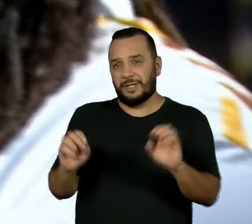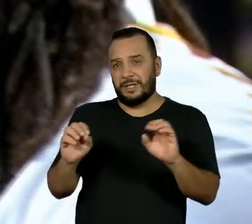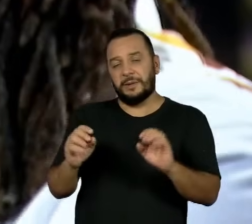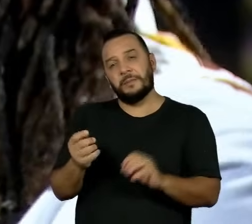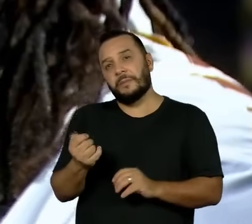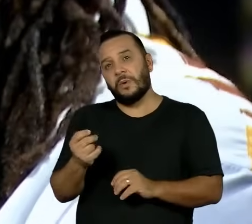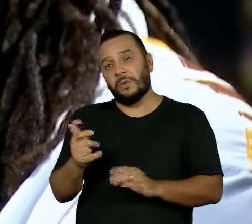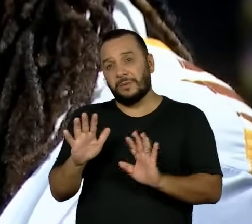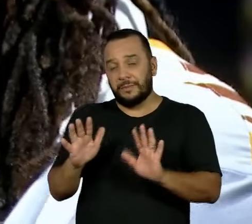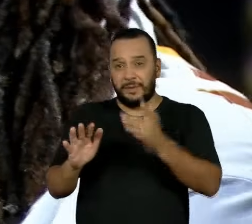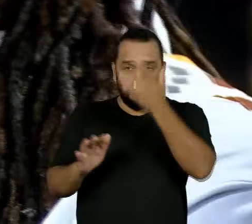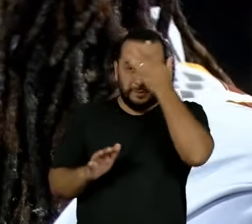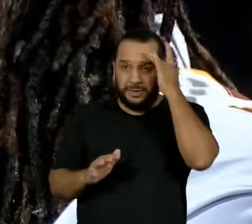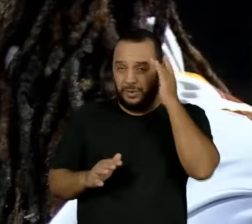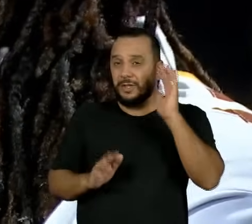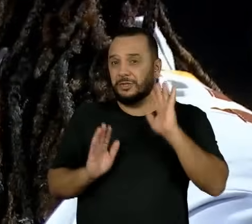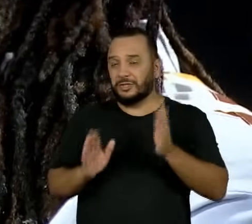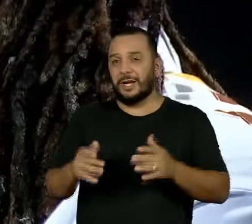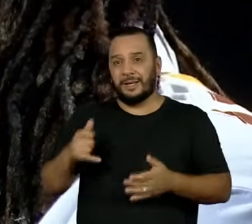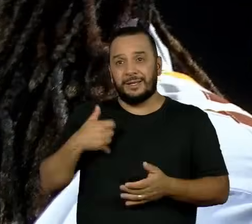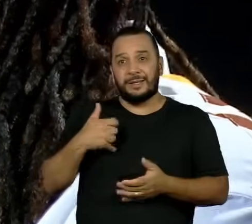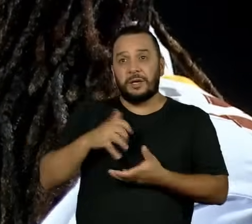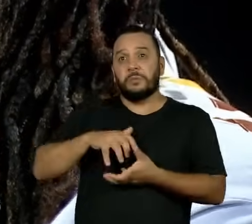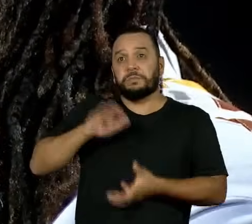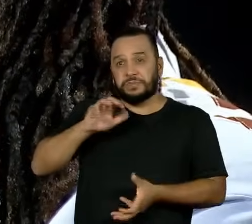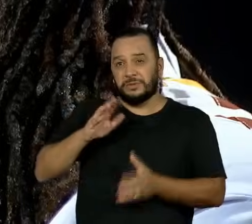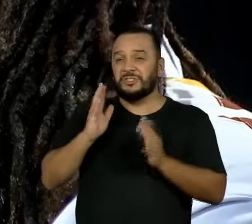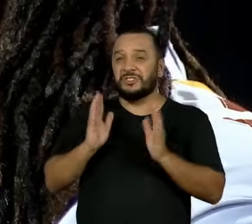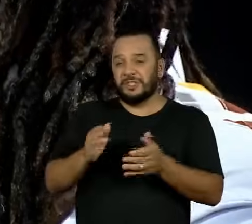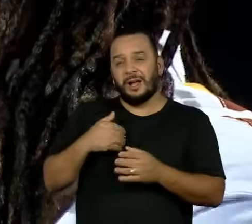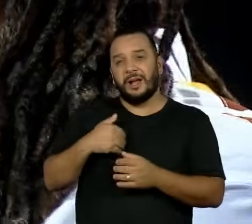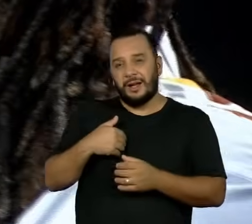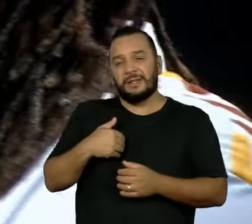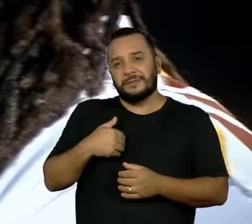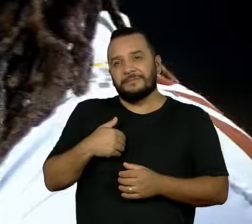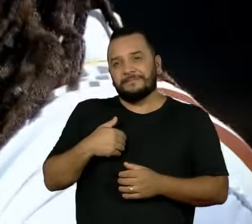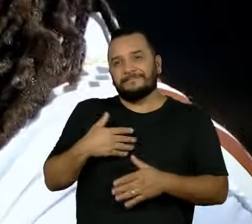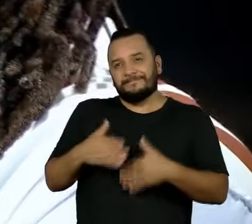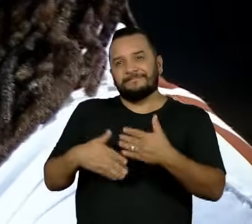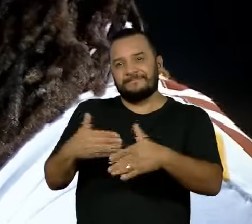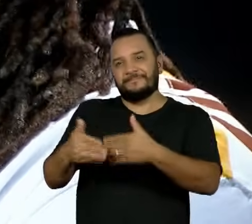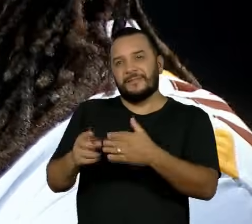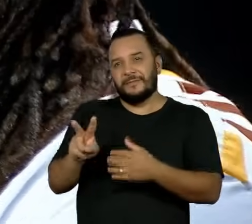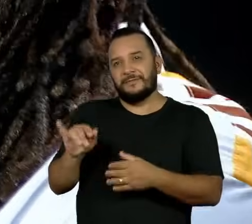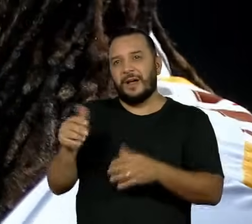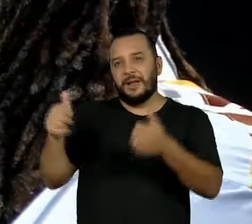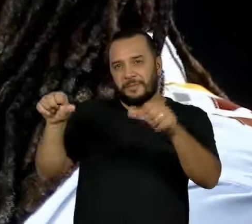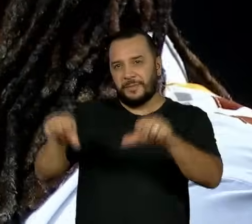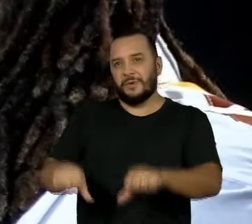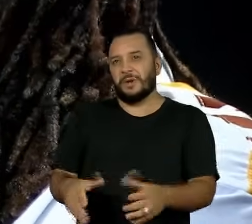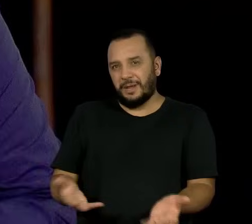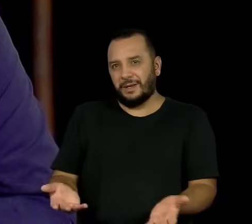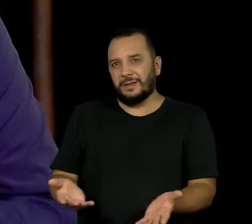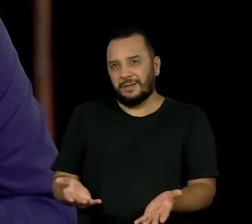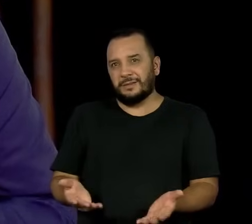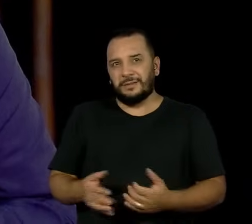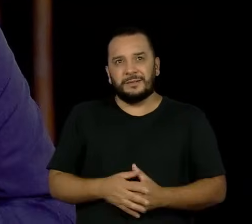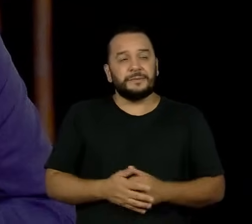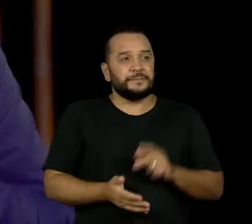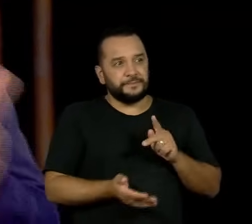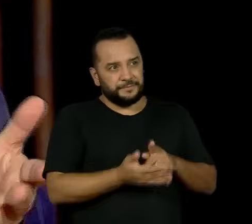pessoa que sofre um idadismo ou um etarismo porque ela é mais velha, com o passar do tempo, isso só vai se agravar. Ela só vai